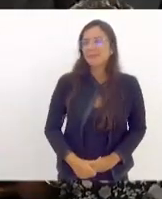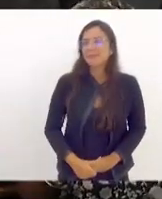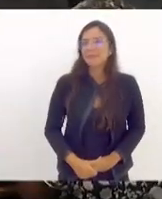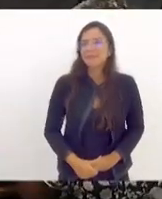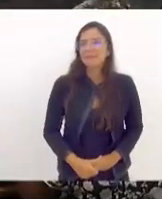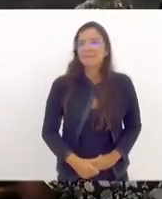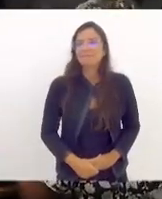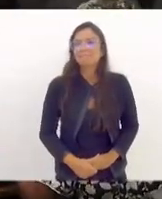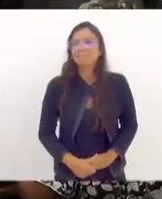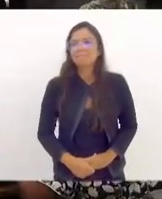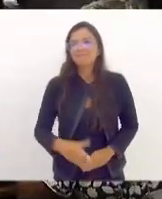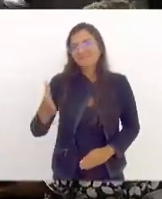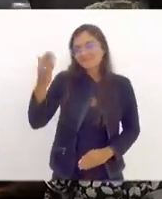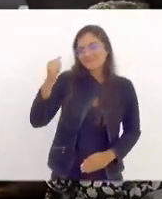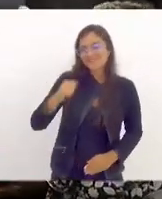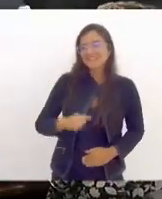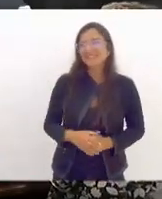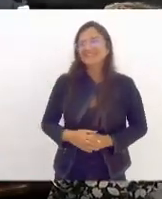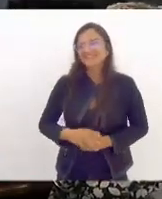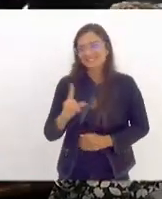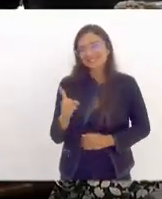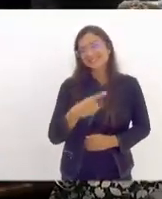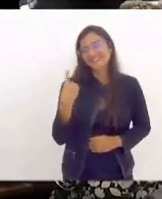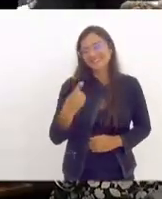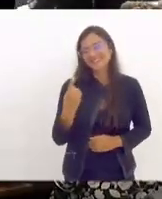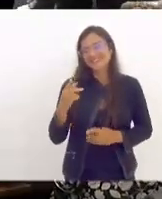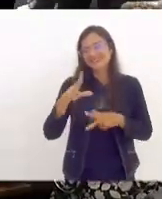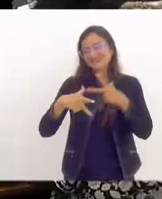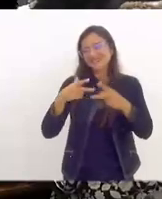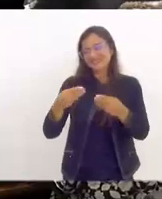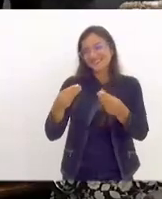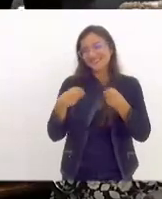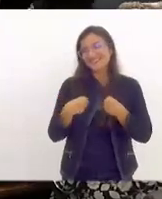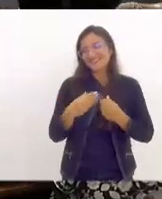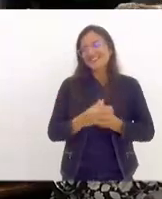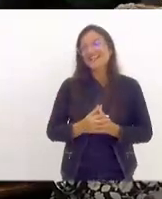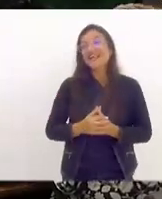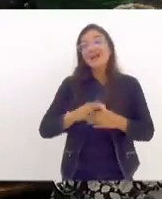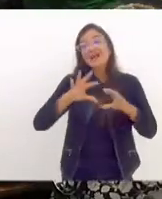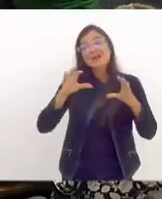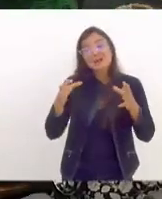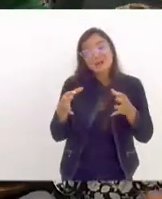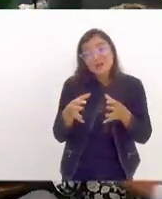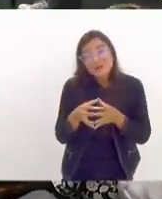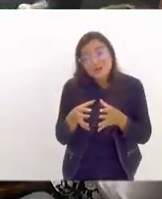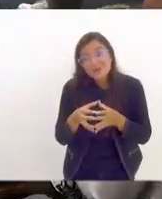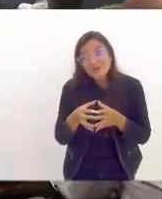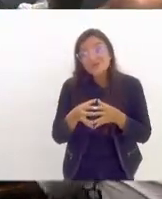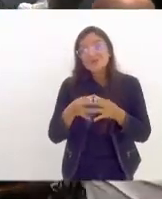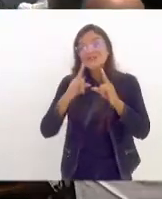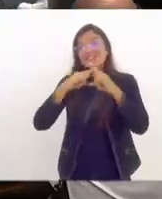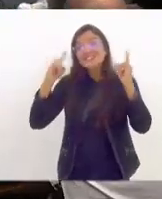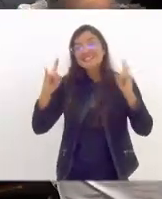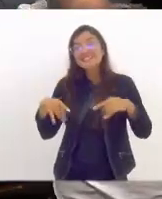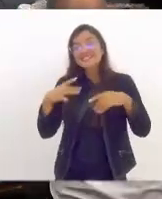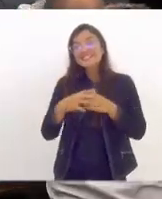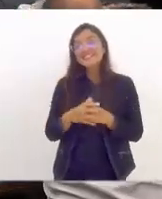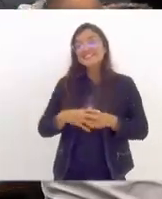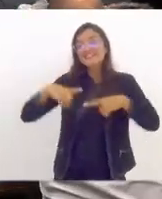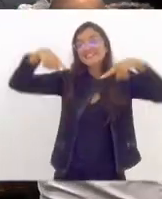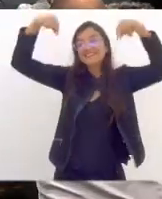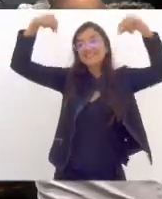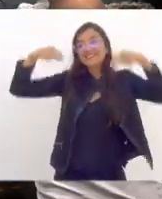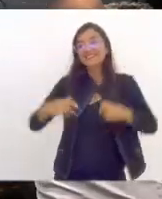é nós também estamos sendo presenteado queria chamar aqui nossa companheira de circo assim a tiro tiro Rino tirulico